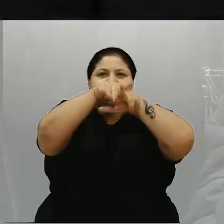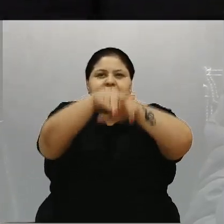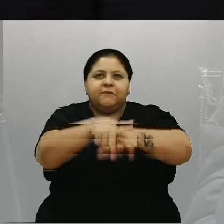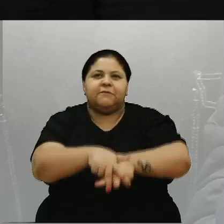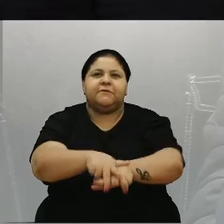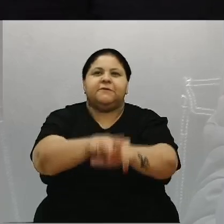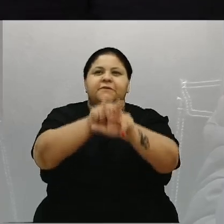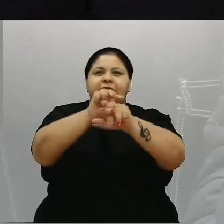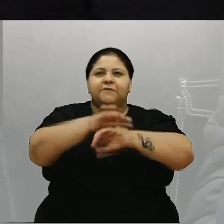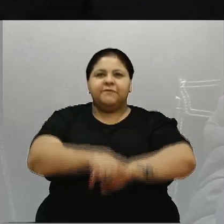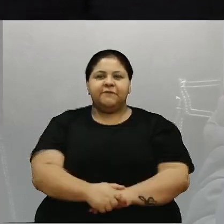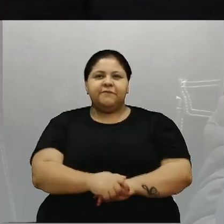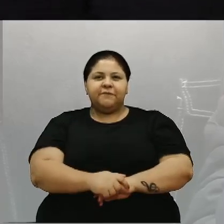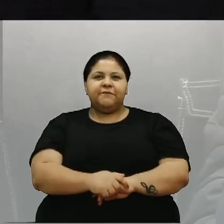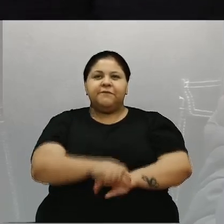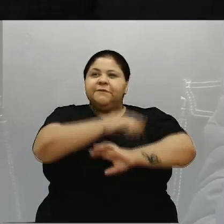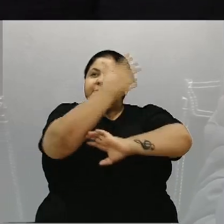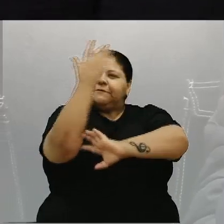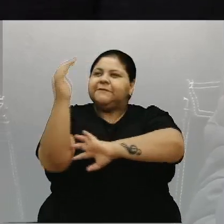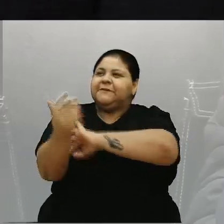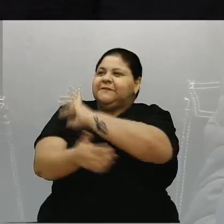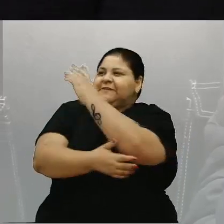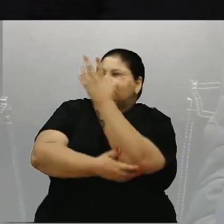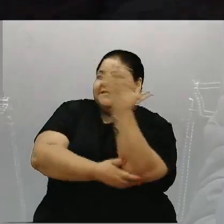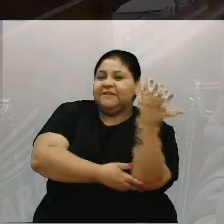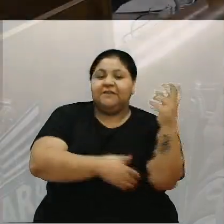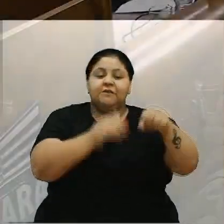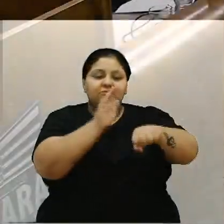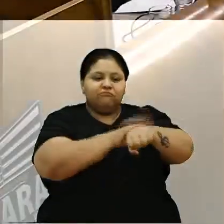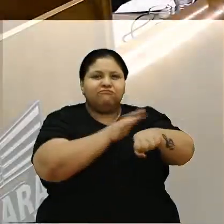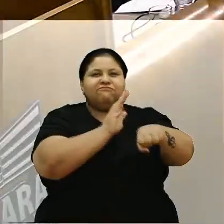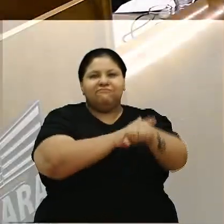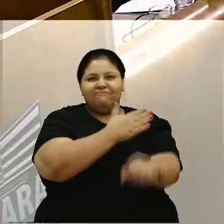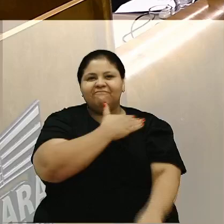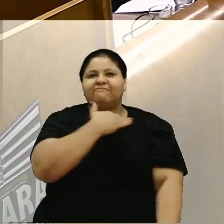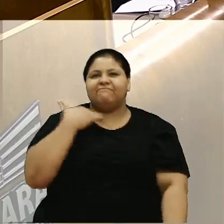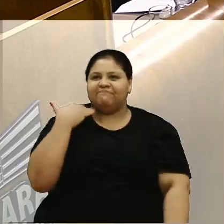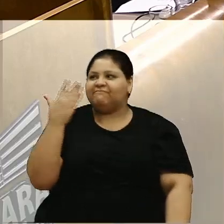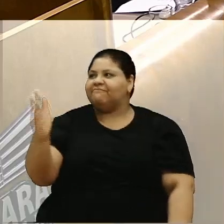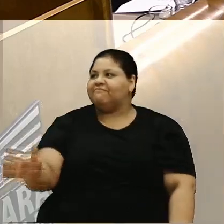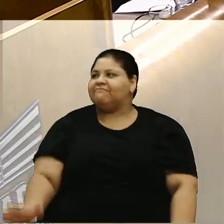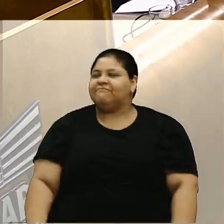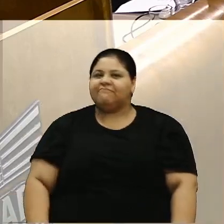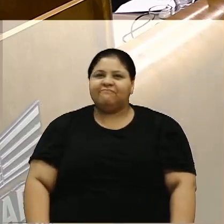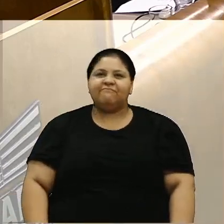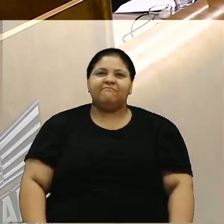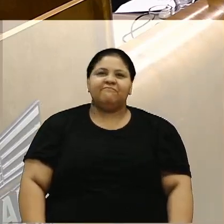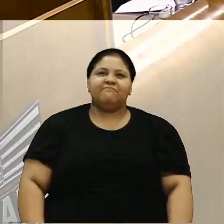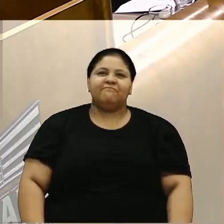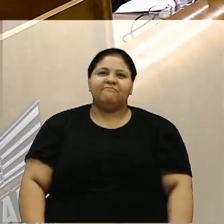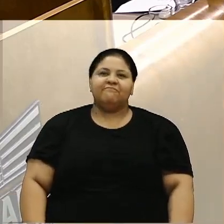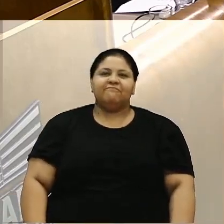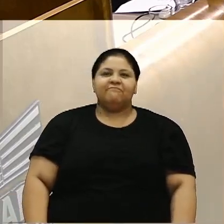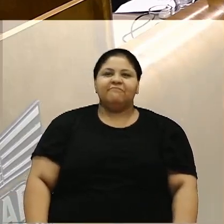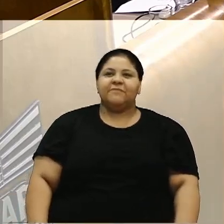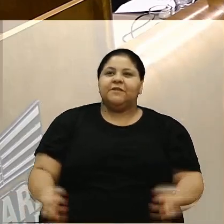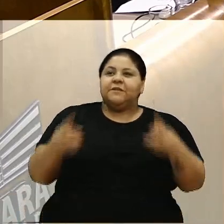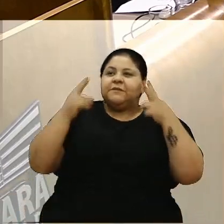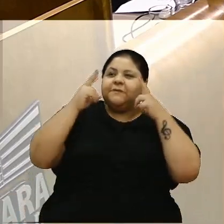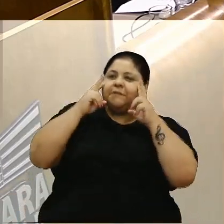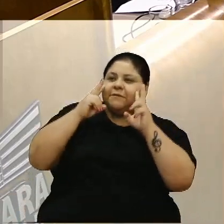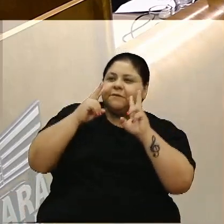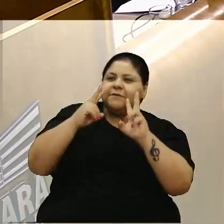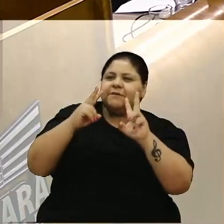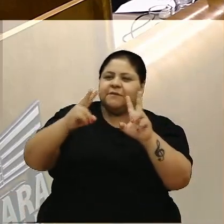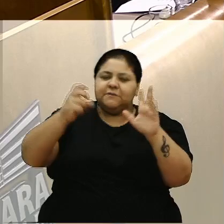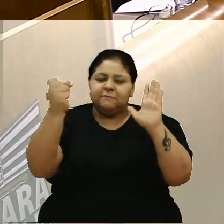para os pagos no momento de morrer. E nos olhos vou levar